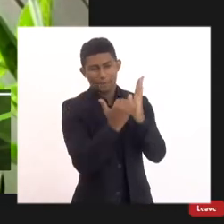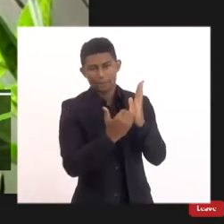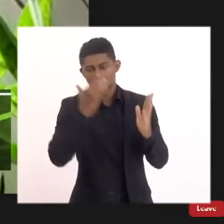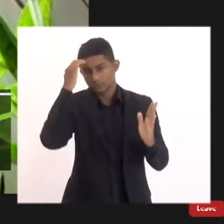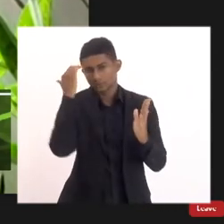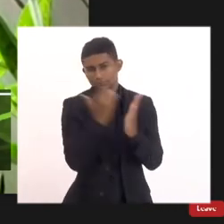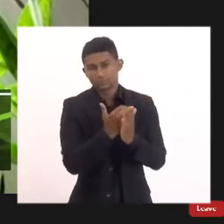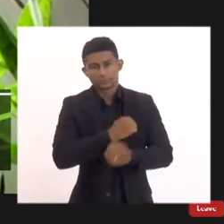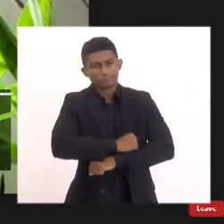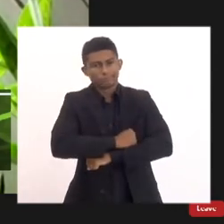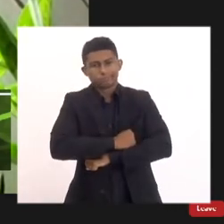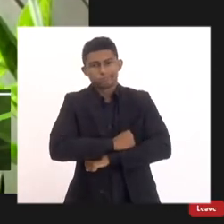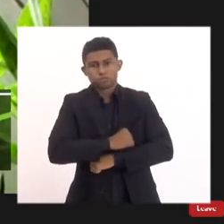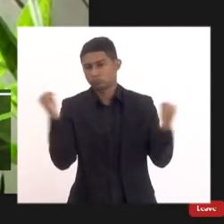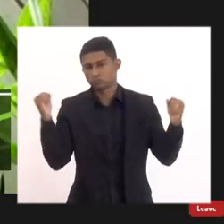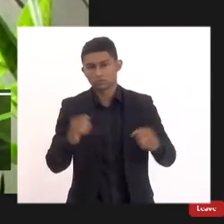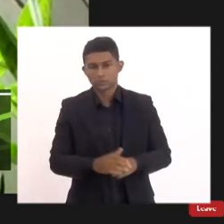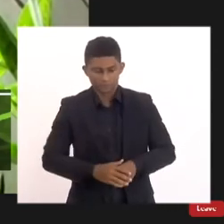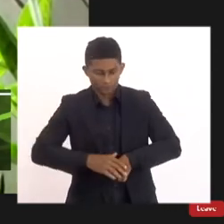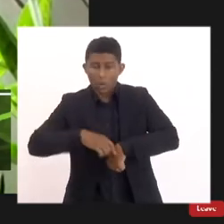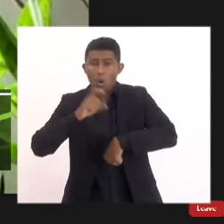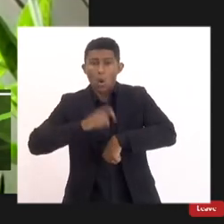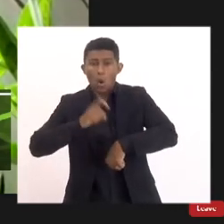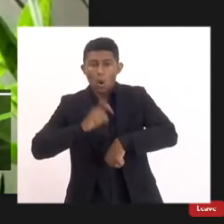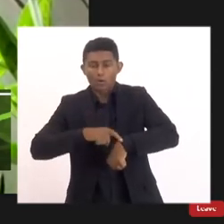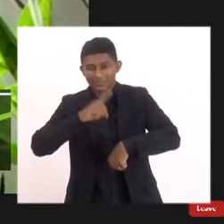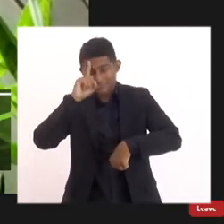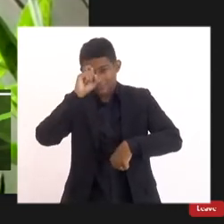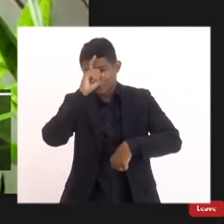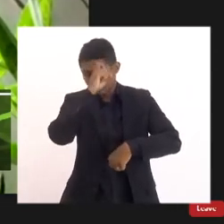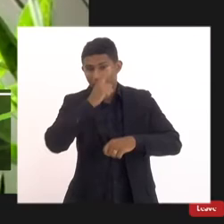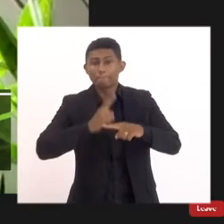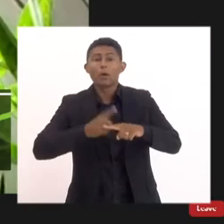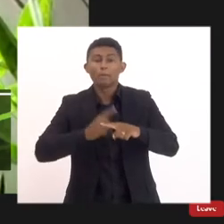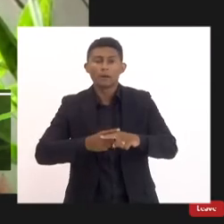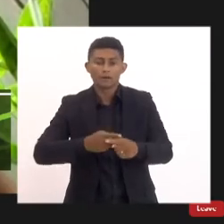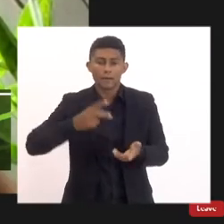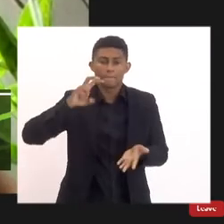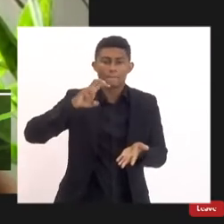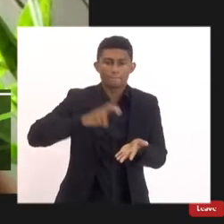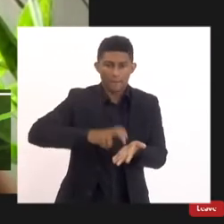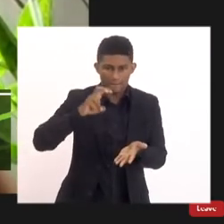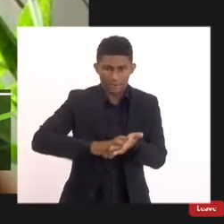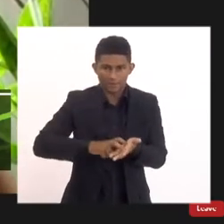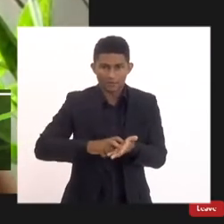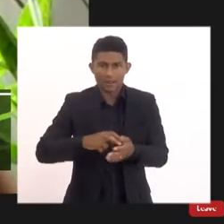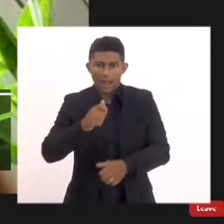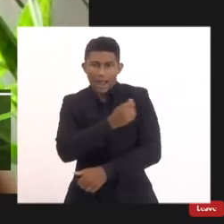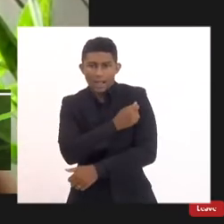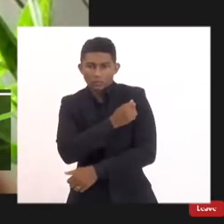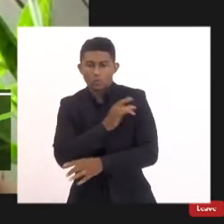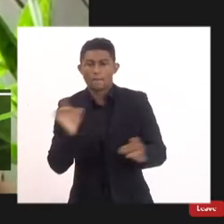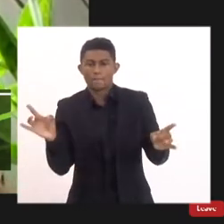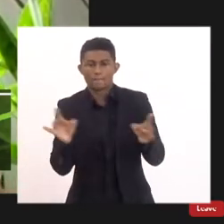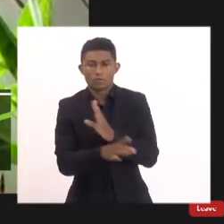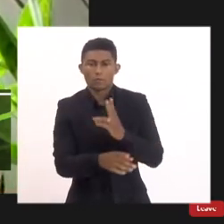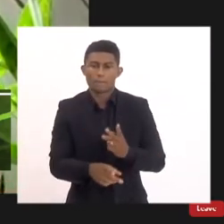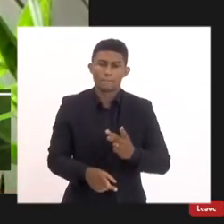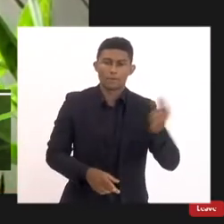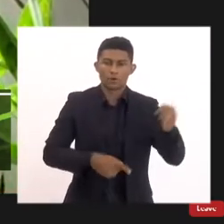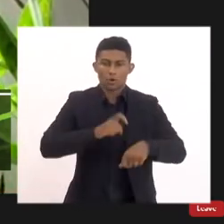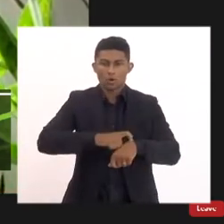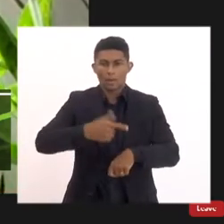Com um horário apertadíssimo, porque o turno da manhã sai 12h40, o turno